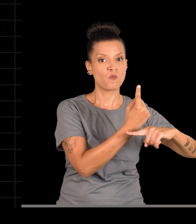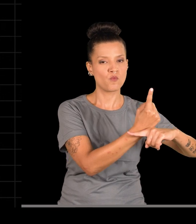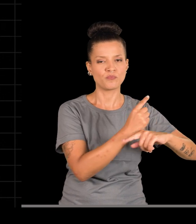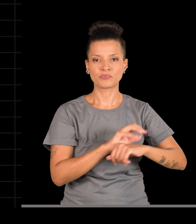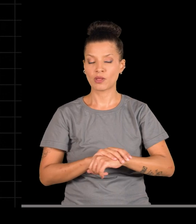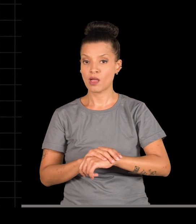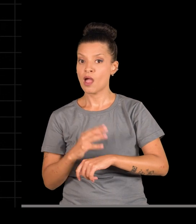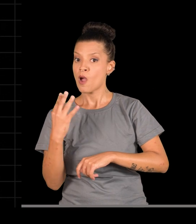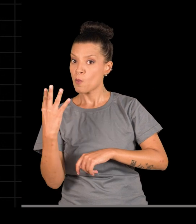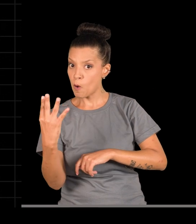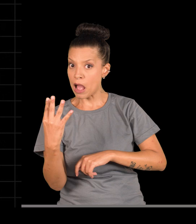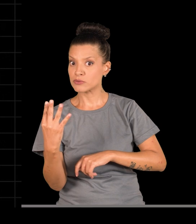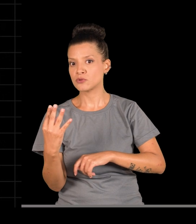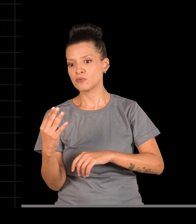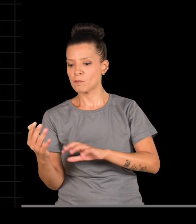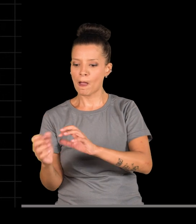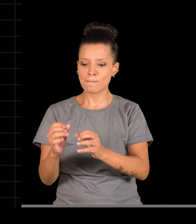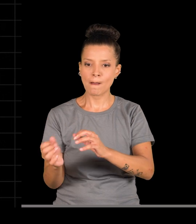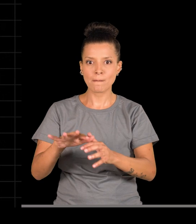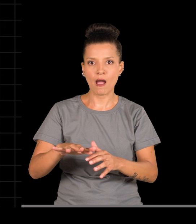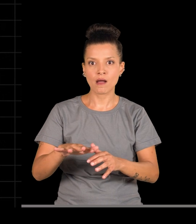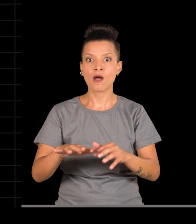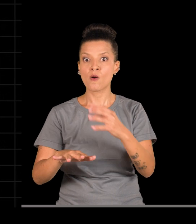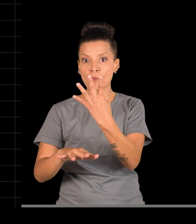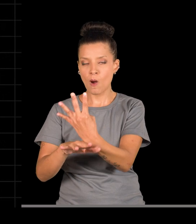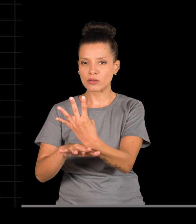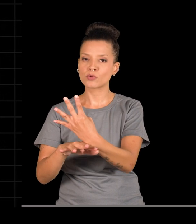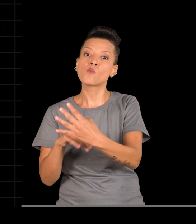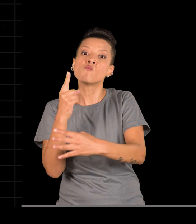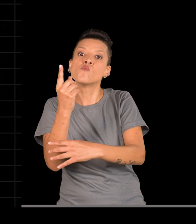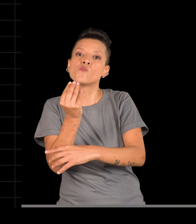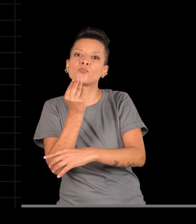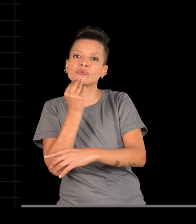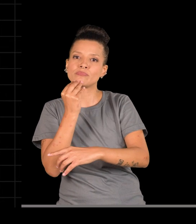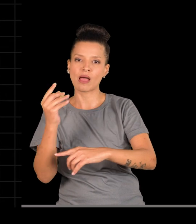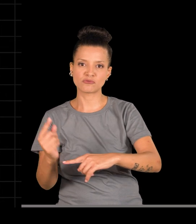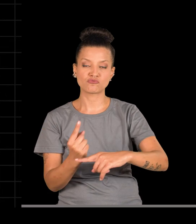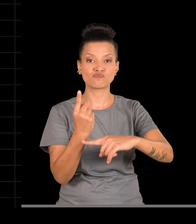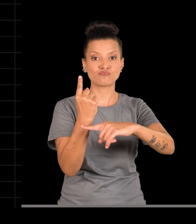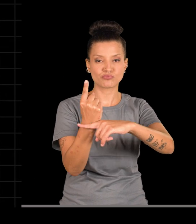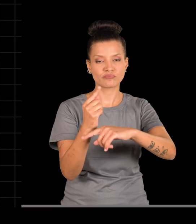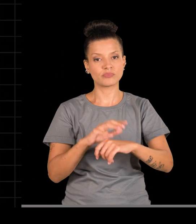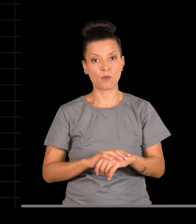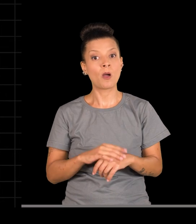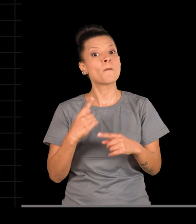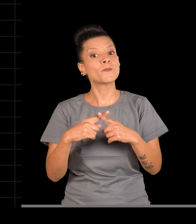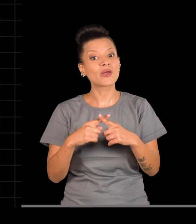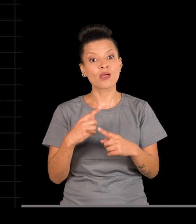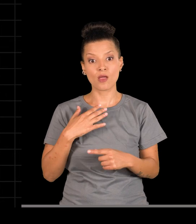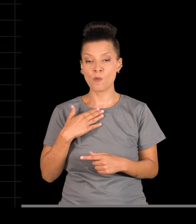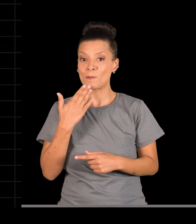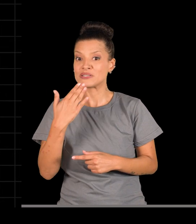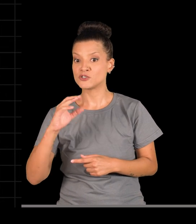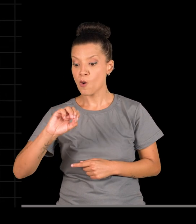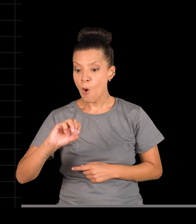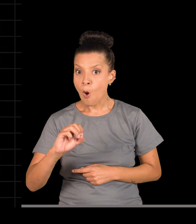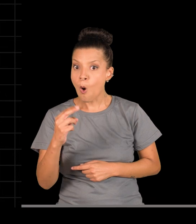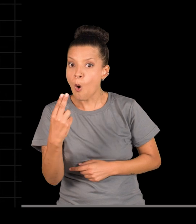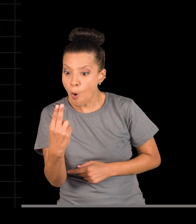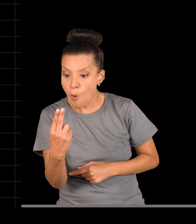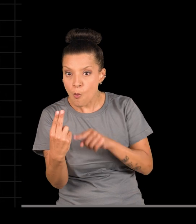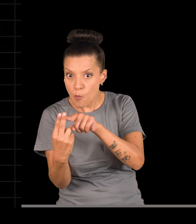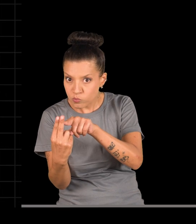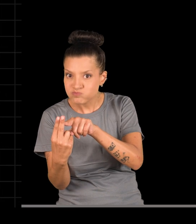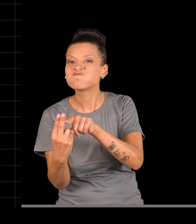vou ter outra chance em 6. Como eu quero que saia o 3 ou o 4, eu vou somar essas duas probabilidades aqui. A de sair o 3 ou